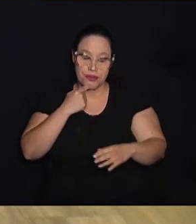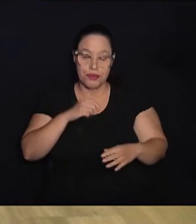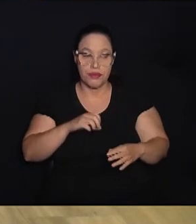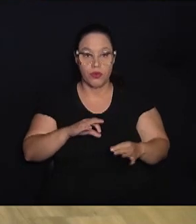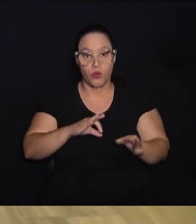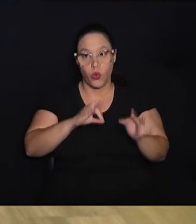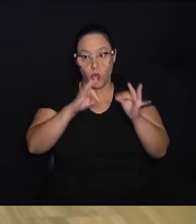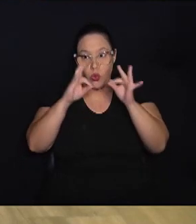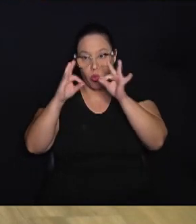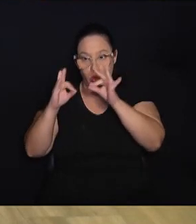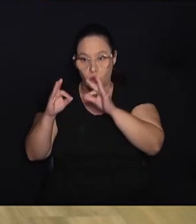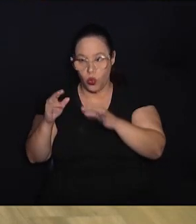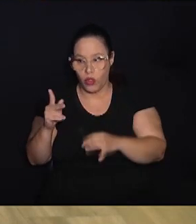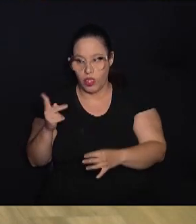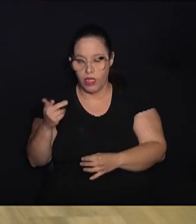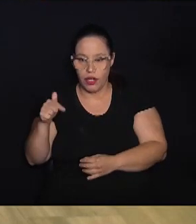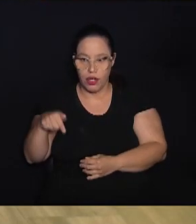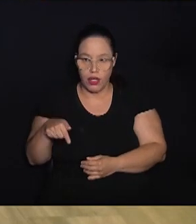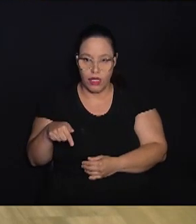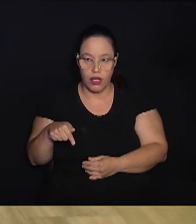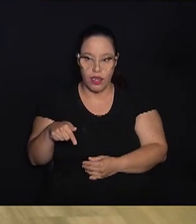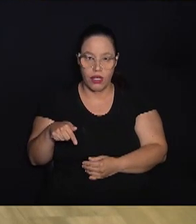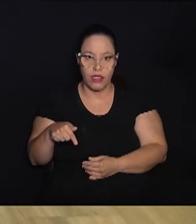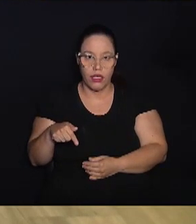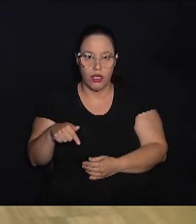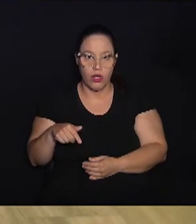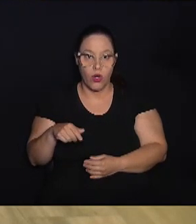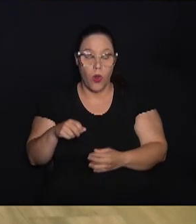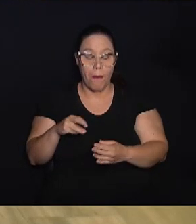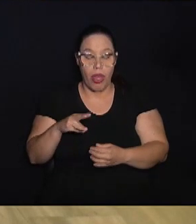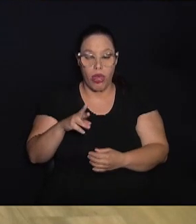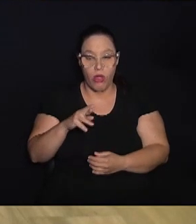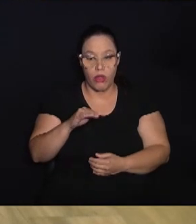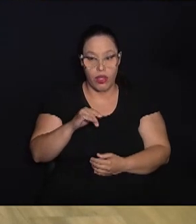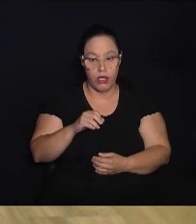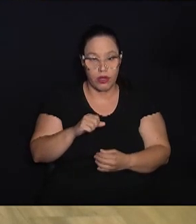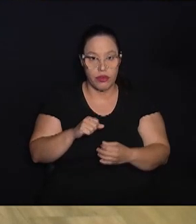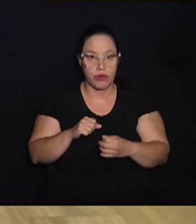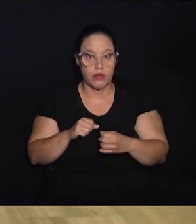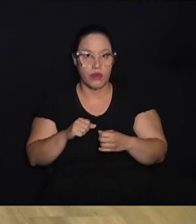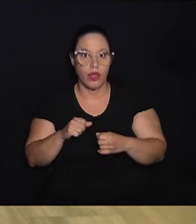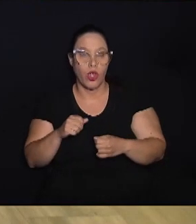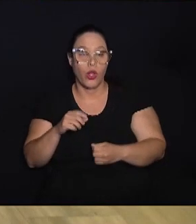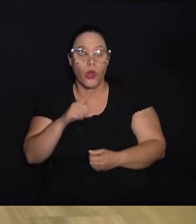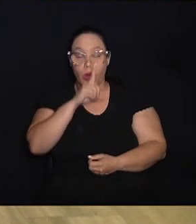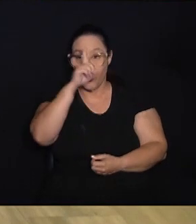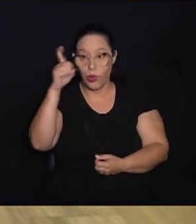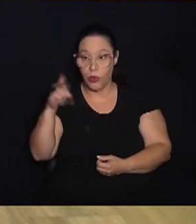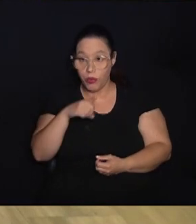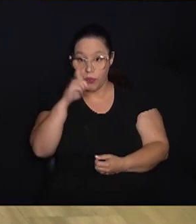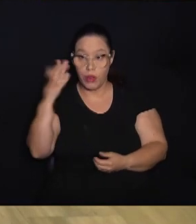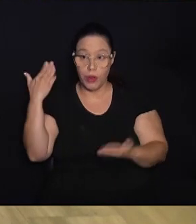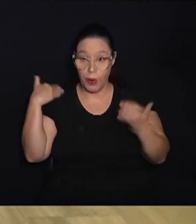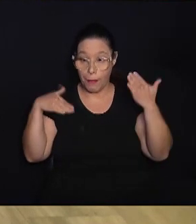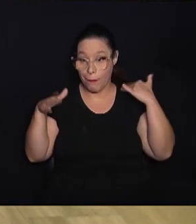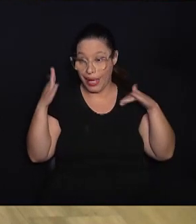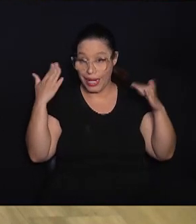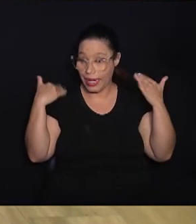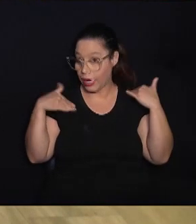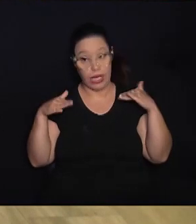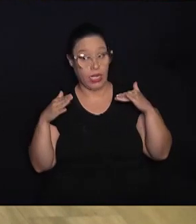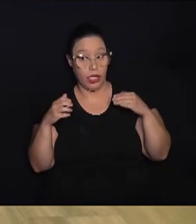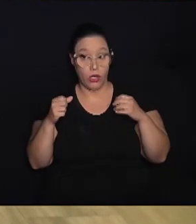eu vou começar aqui dando uma uma notinha de serviço Domingo é dia de passeio ciclístico promovido pela câmara em